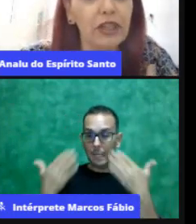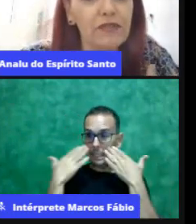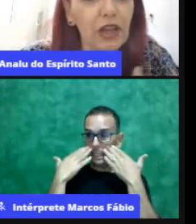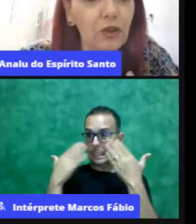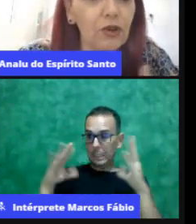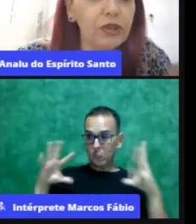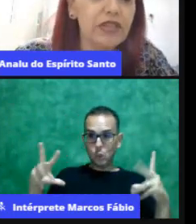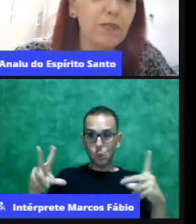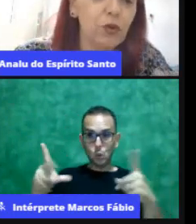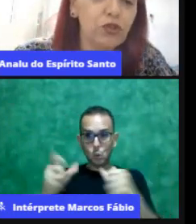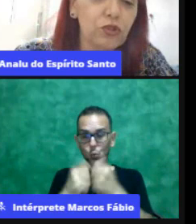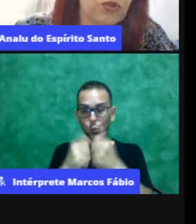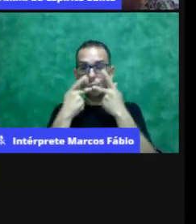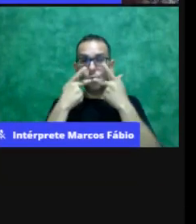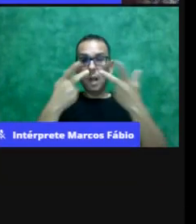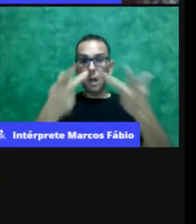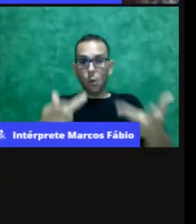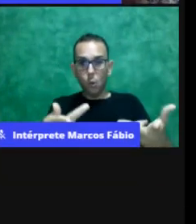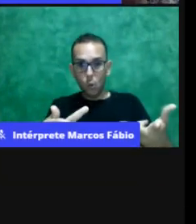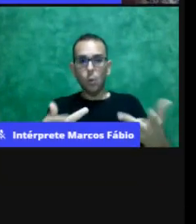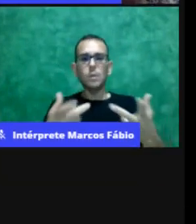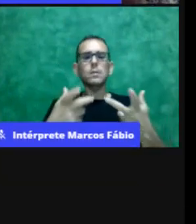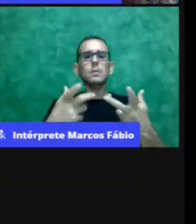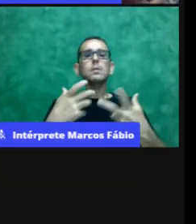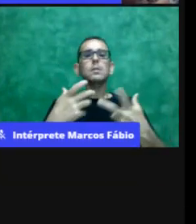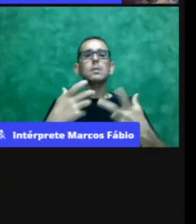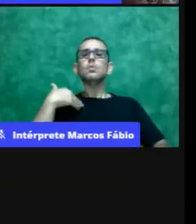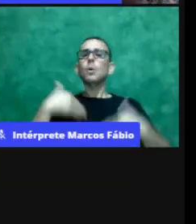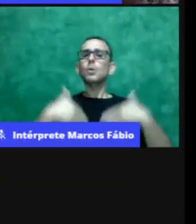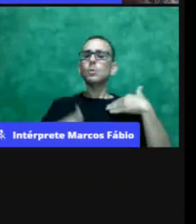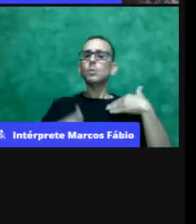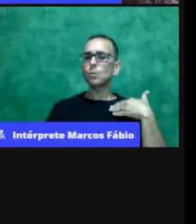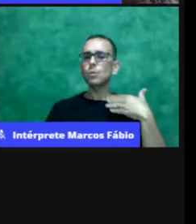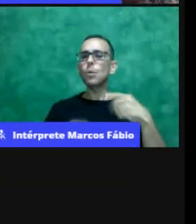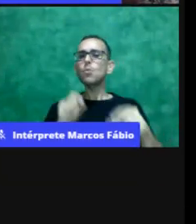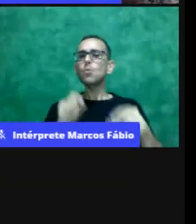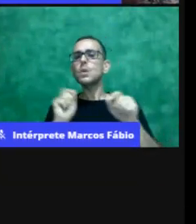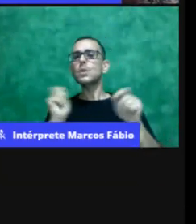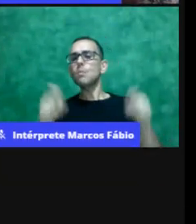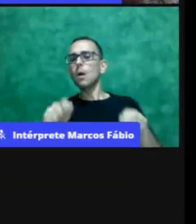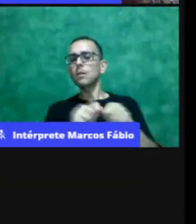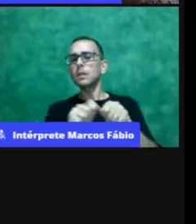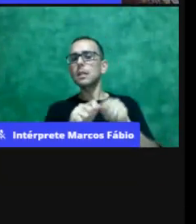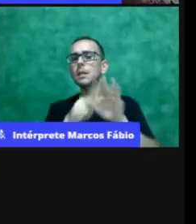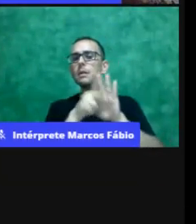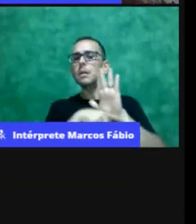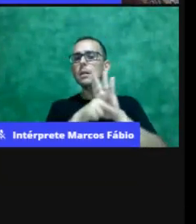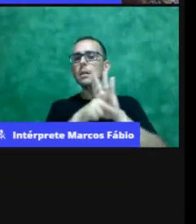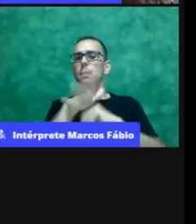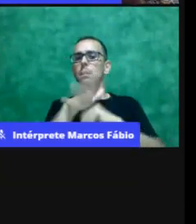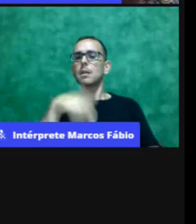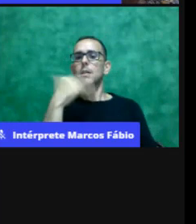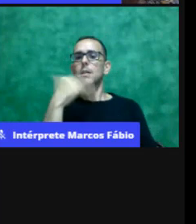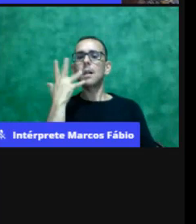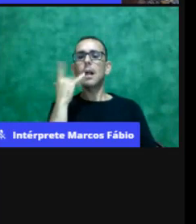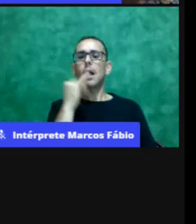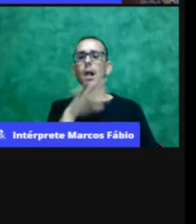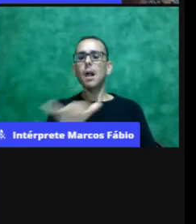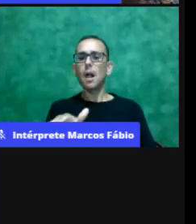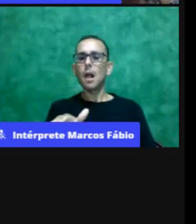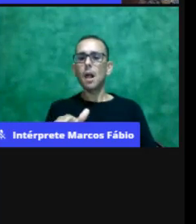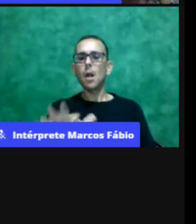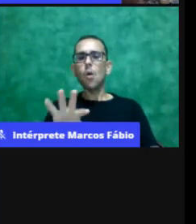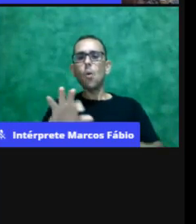tudo que a Giovana falou, dessa postura, do que a gente precisa planejar para as crianças, quais dicas a